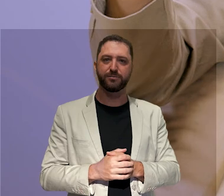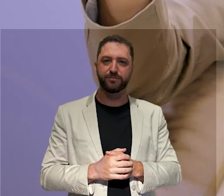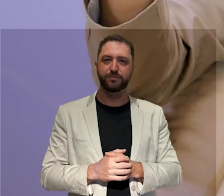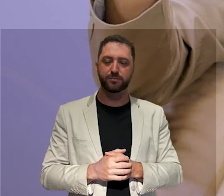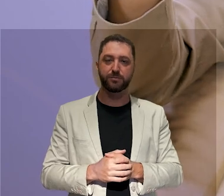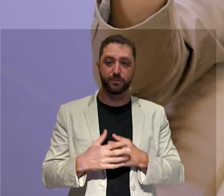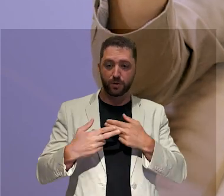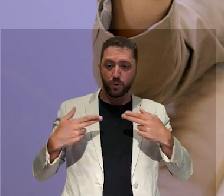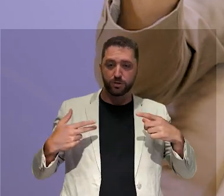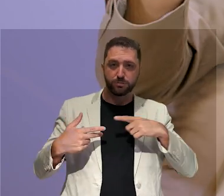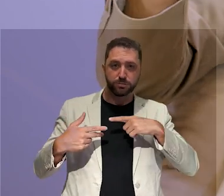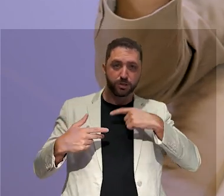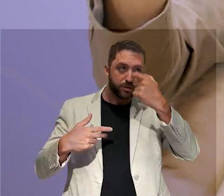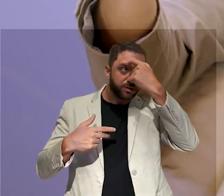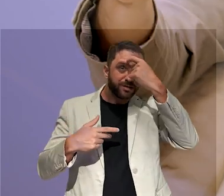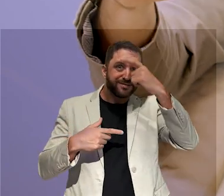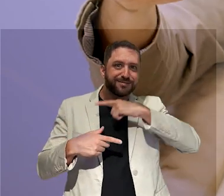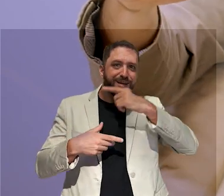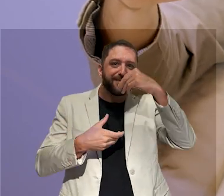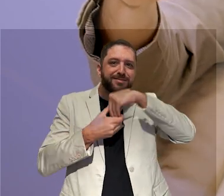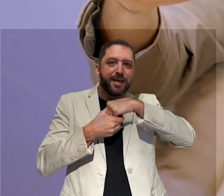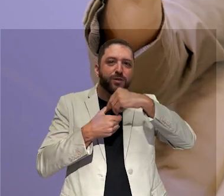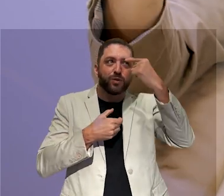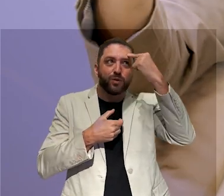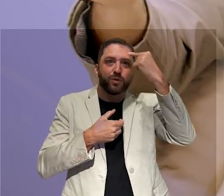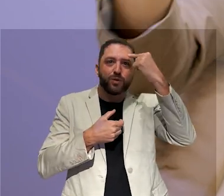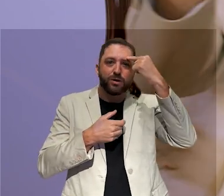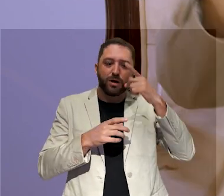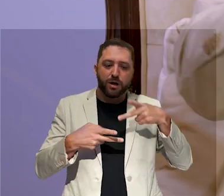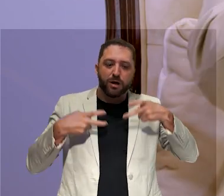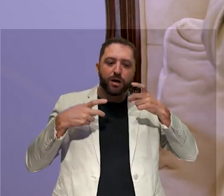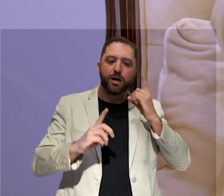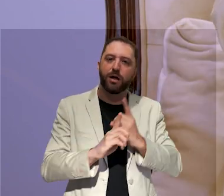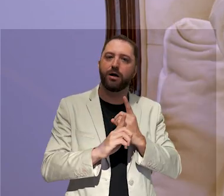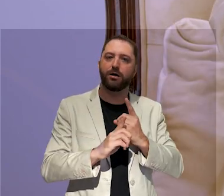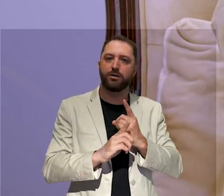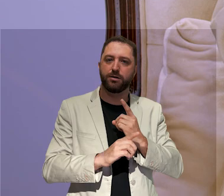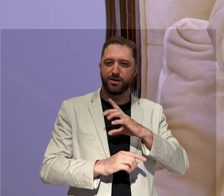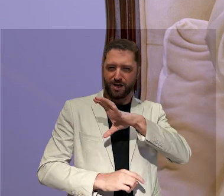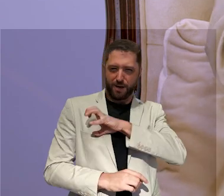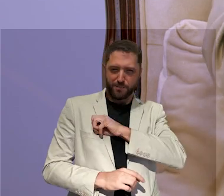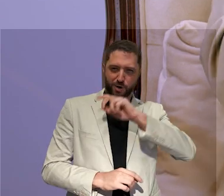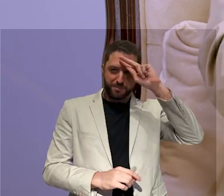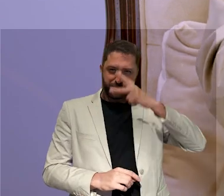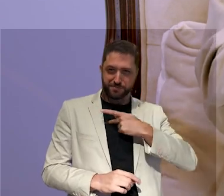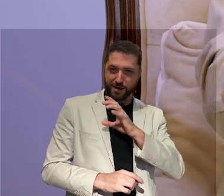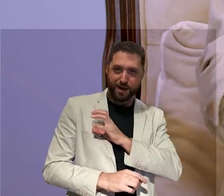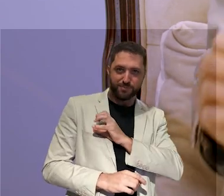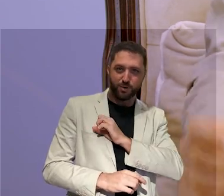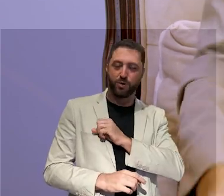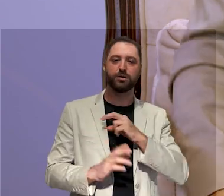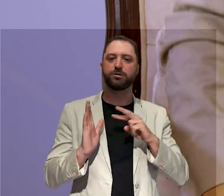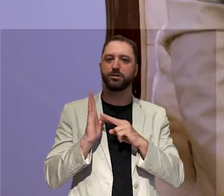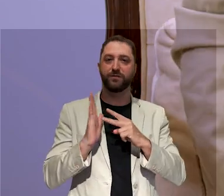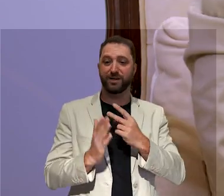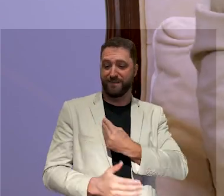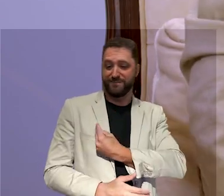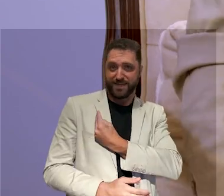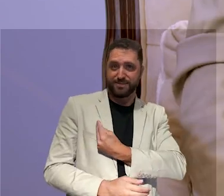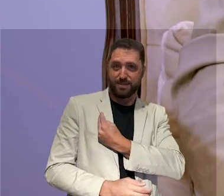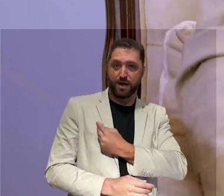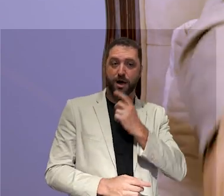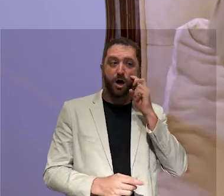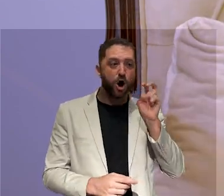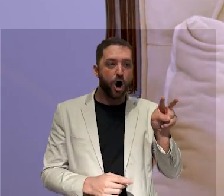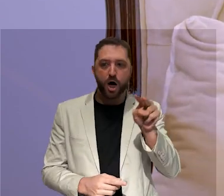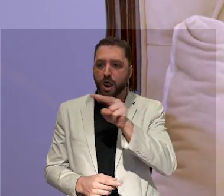tão inconsciente a ponto que não seja tão consciente. É só você olhar para os resultados da sua vida. Amor próprio é olhar para a sua vida e